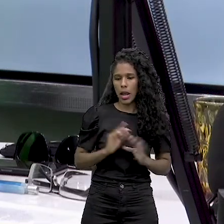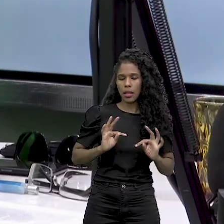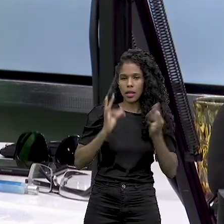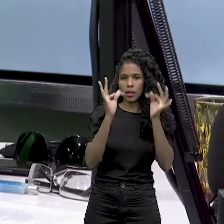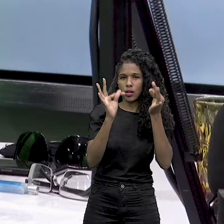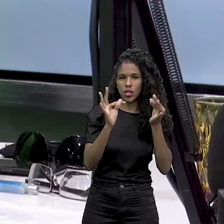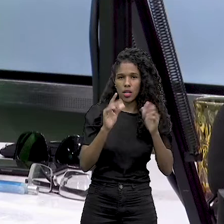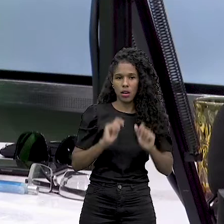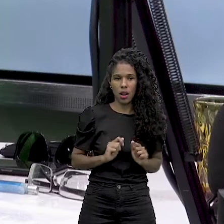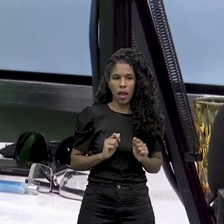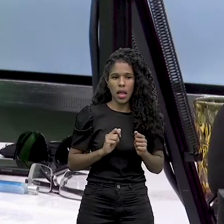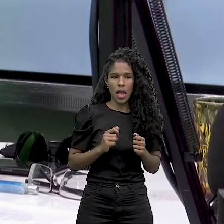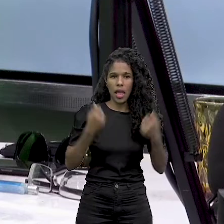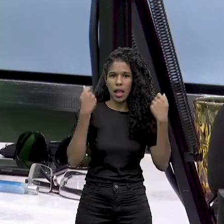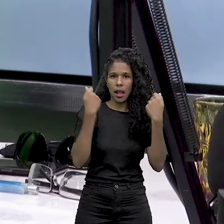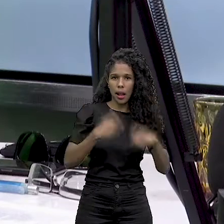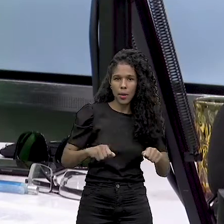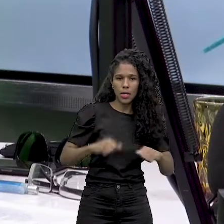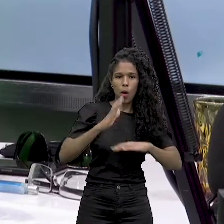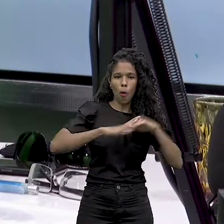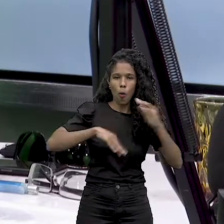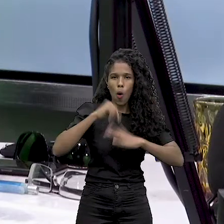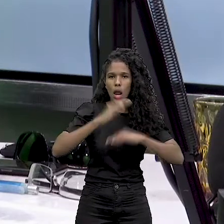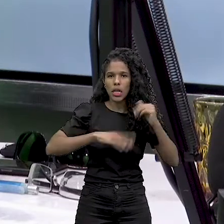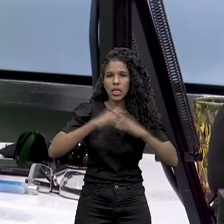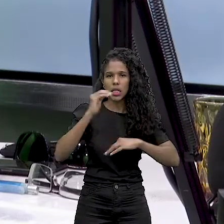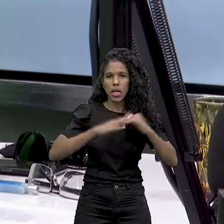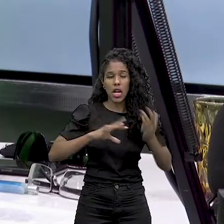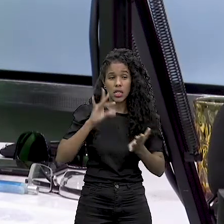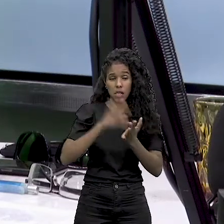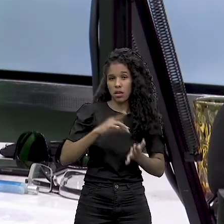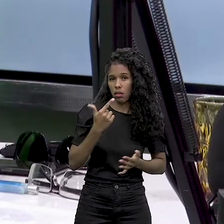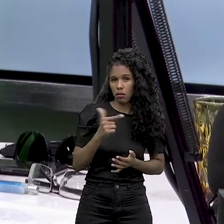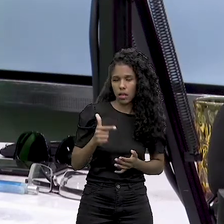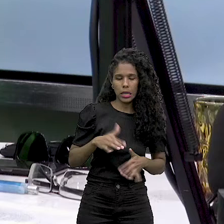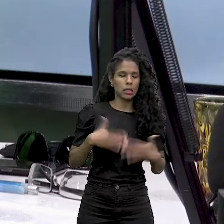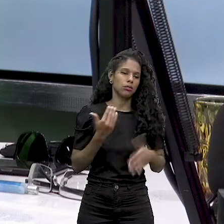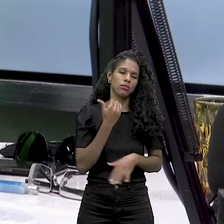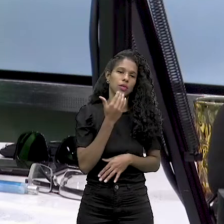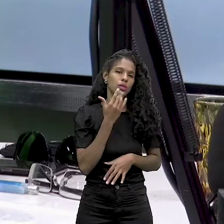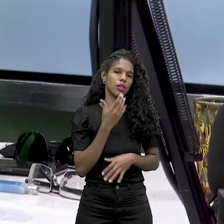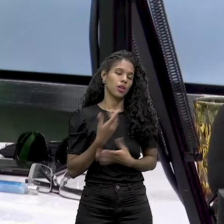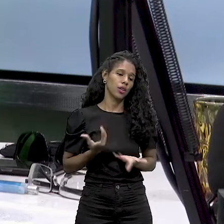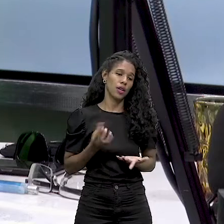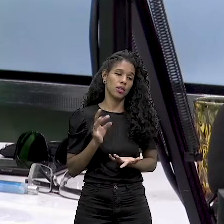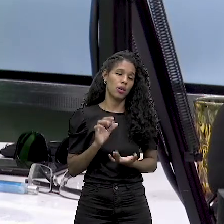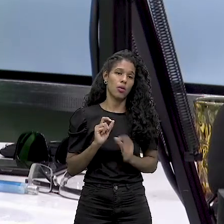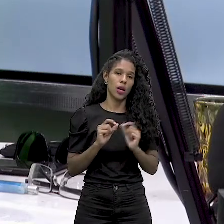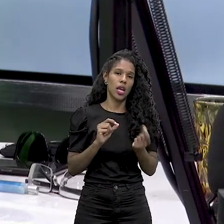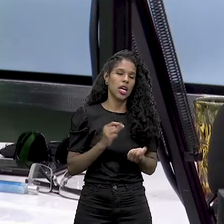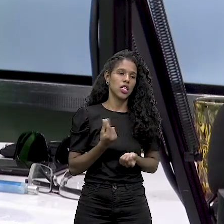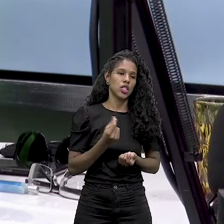você não vai ter perdas, o seu produto não vai ser adequado. E isso também para o Estado, para os governos, né?